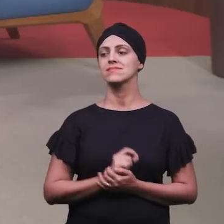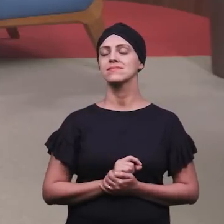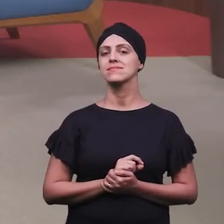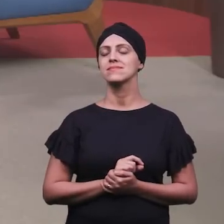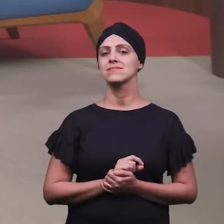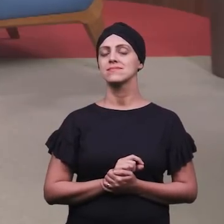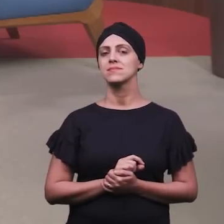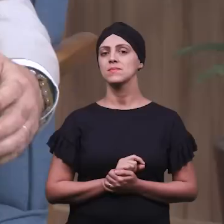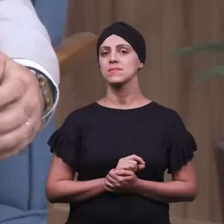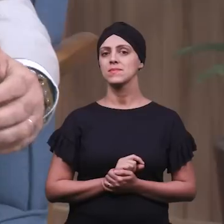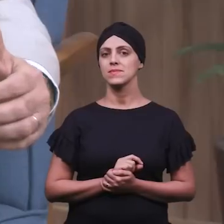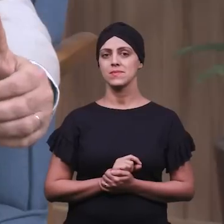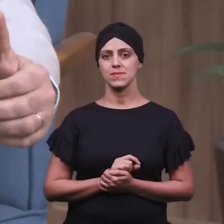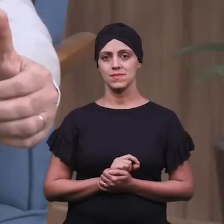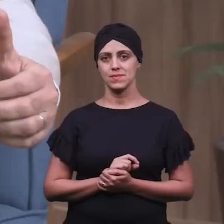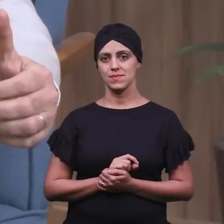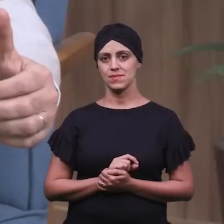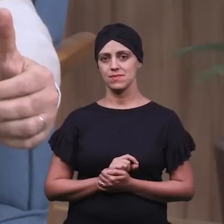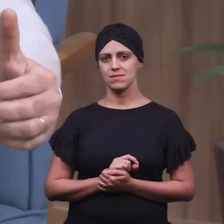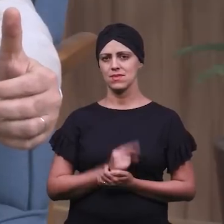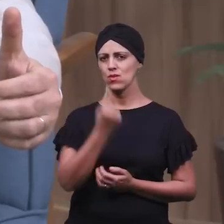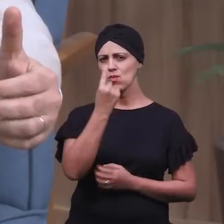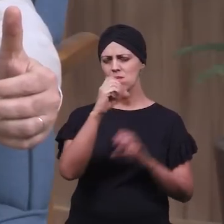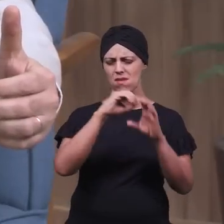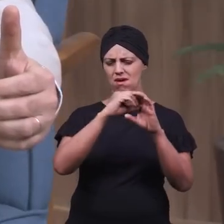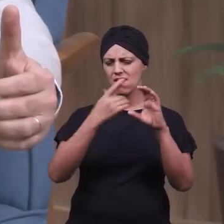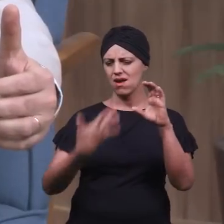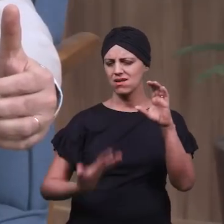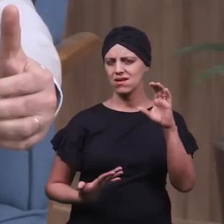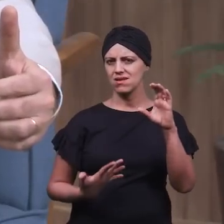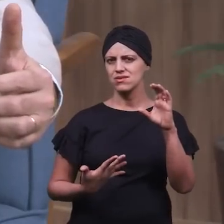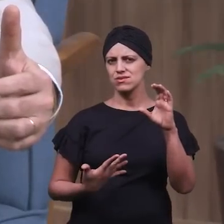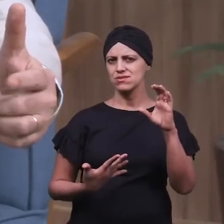o que você acabou de dizer, uma das